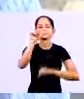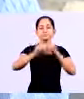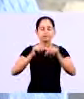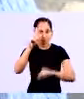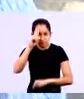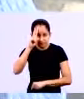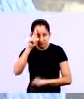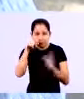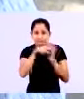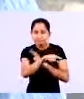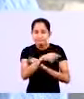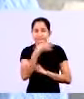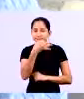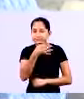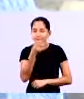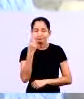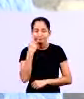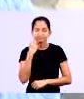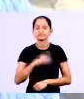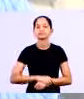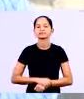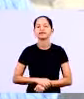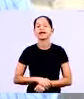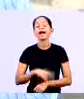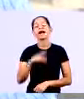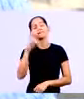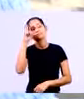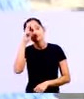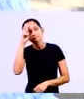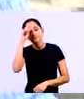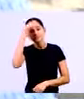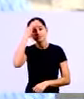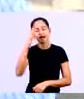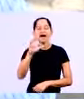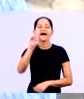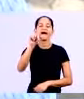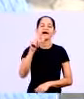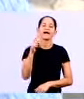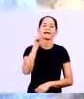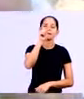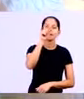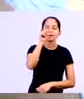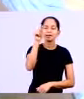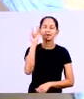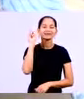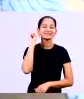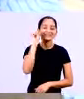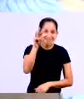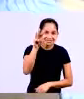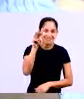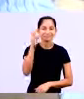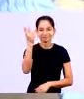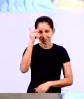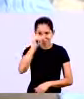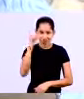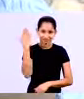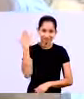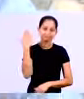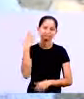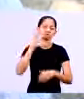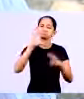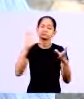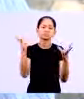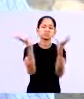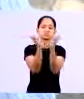novo acordo? O que eu lembro, assim, claramente é do hífen, né? Algumas palavras que usavam o hífen, agora tá